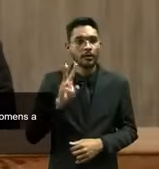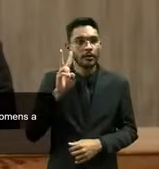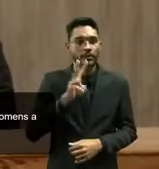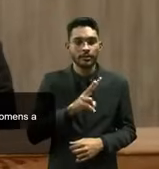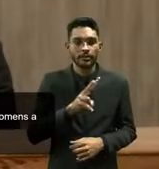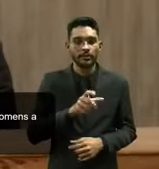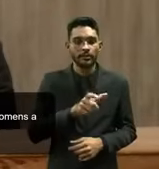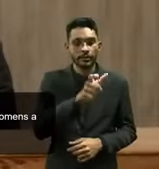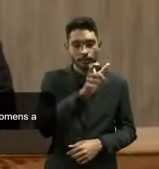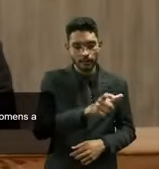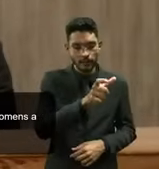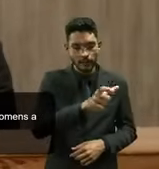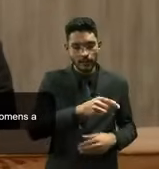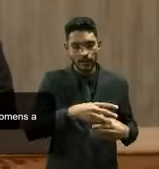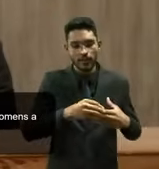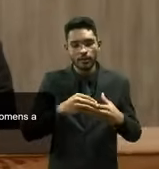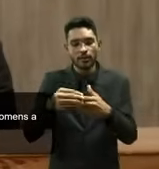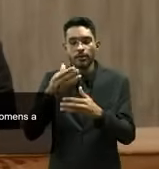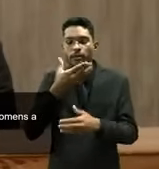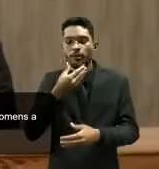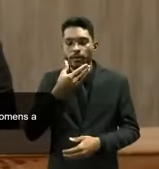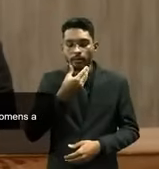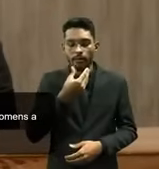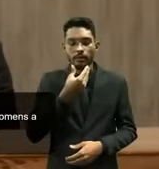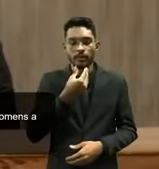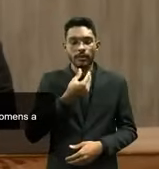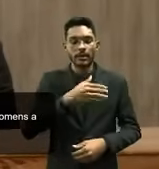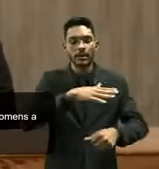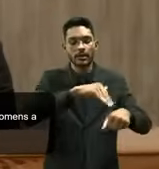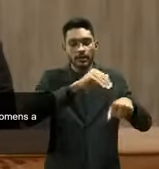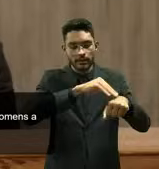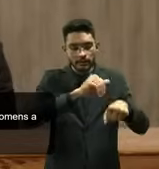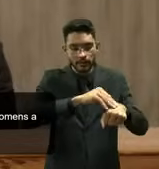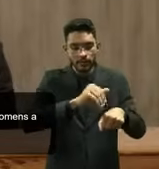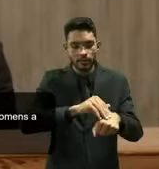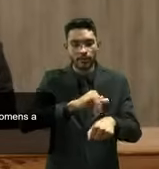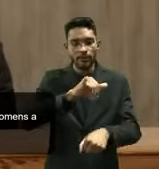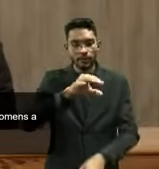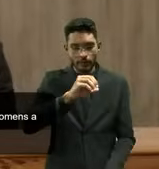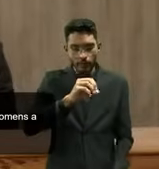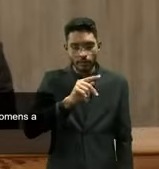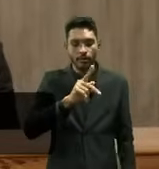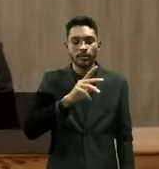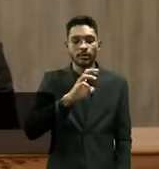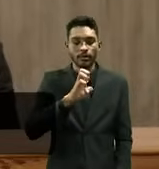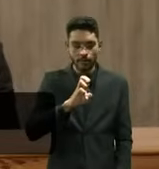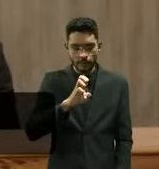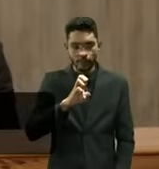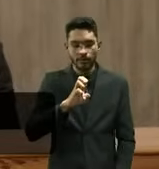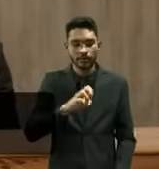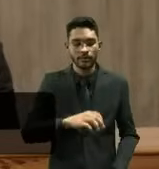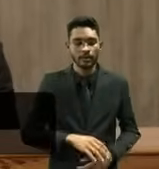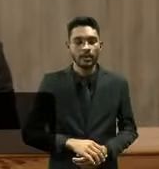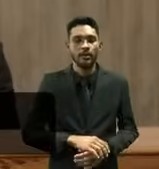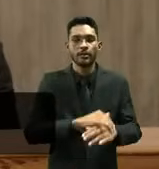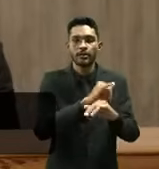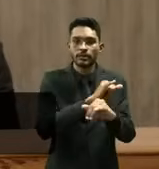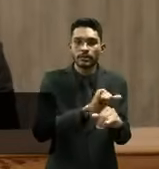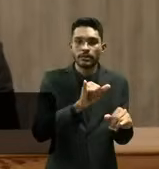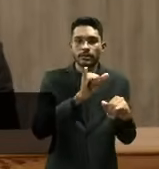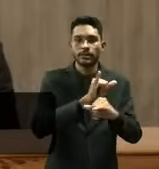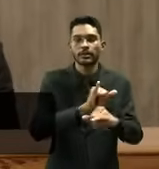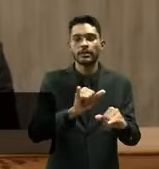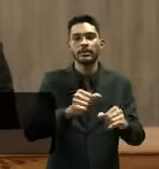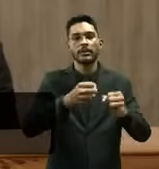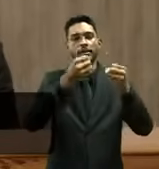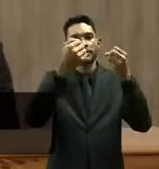varões a Jope e manda chamar Simão que tem por sobrenome Pedro o qual te dirá palavras com que